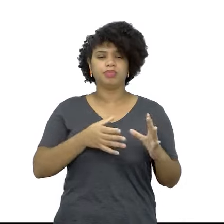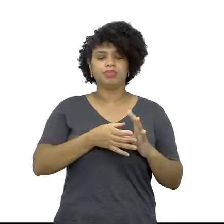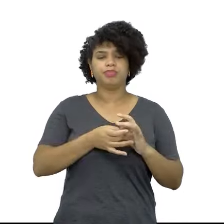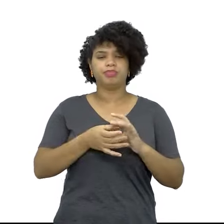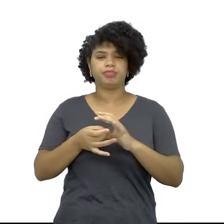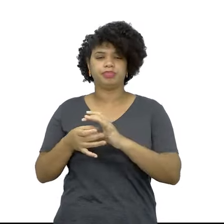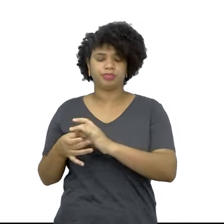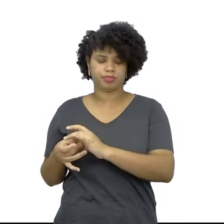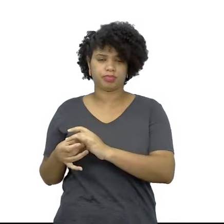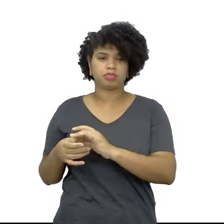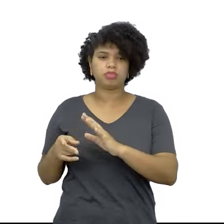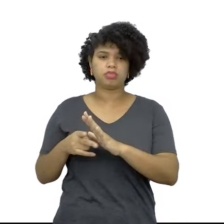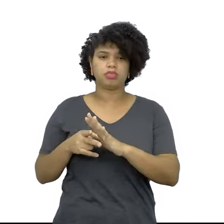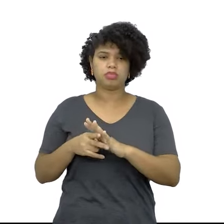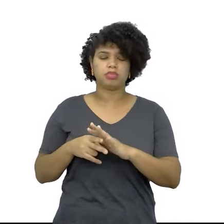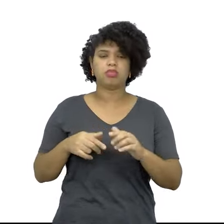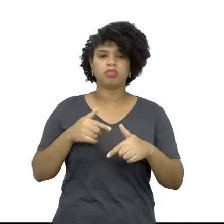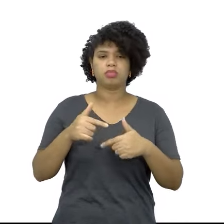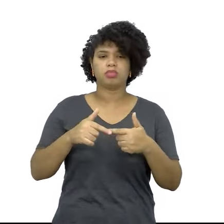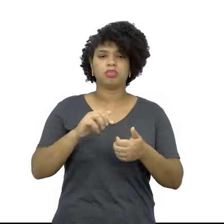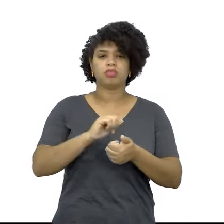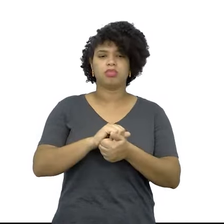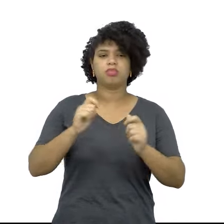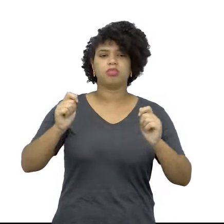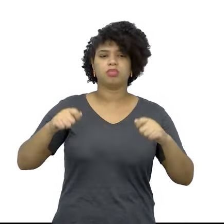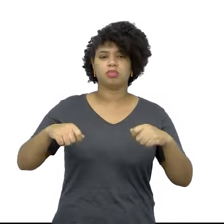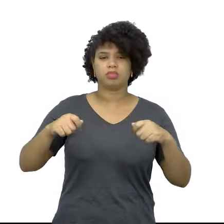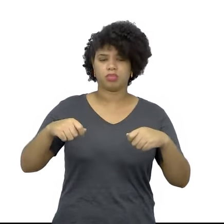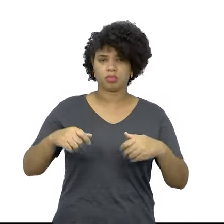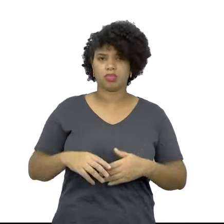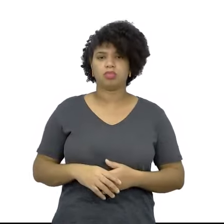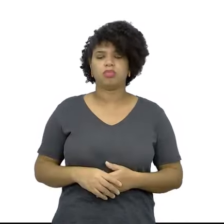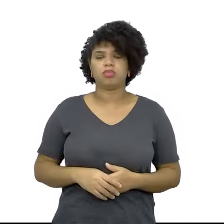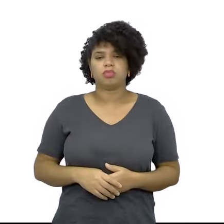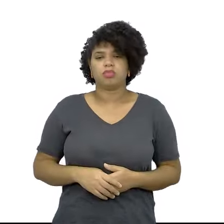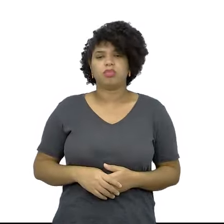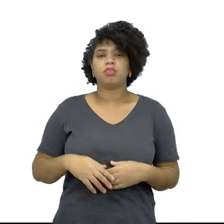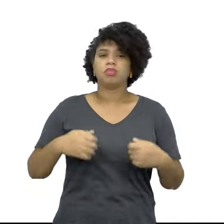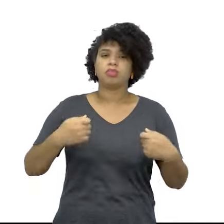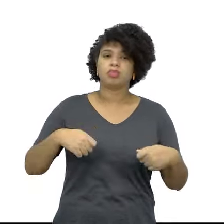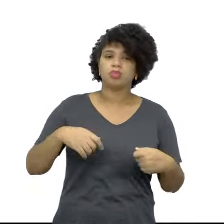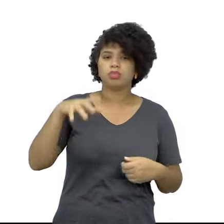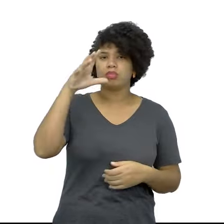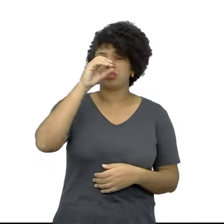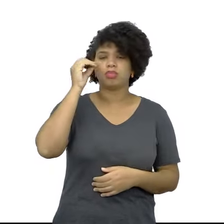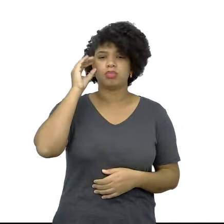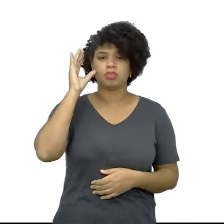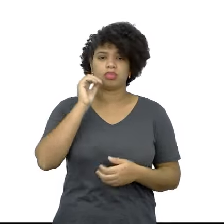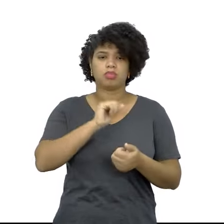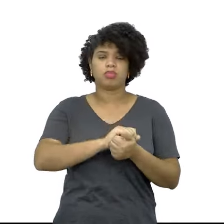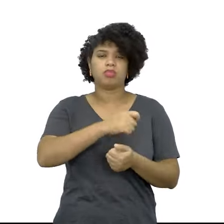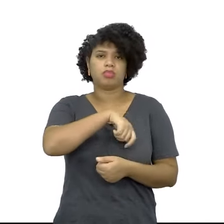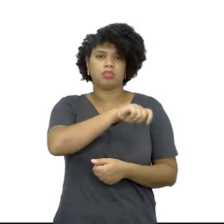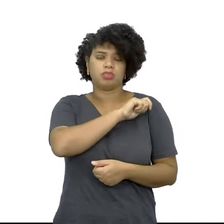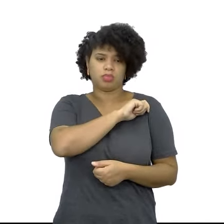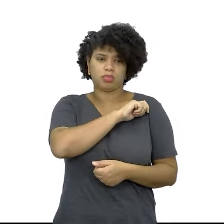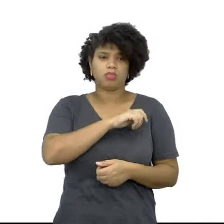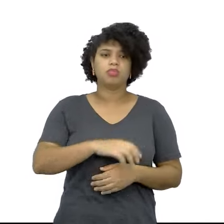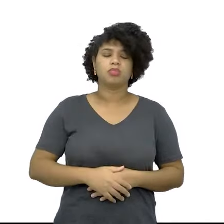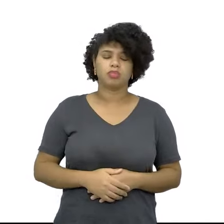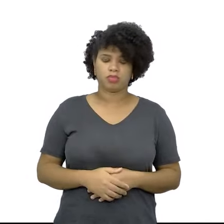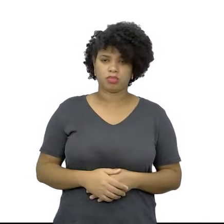uma coerência do nosso trabalho frente às necessidades de aprendizagem dos nossos estudantes. Então,